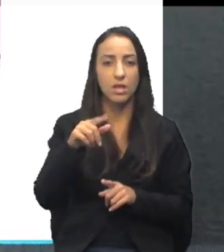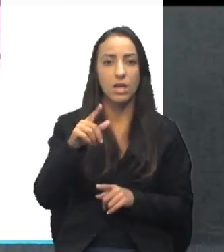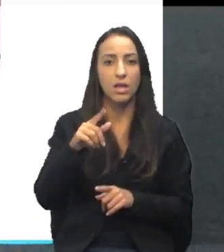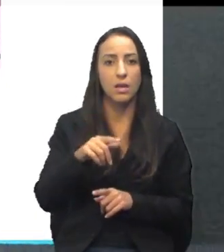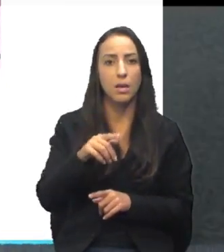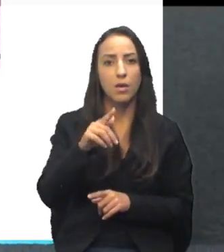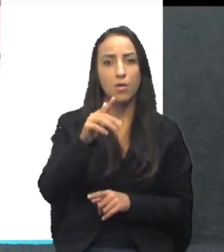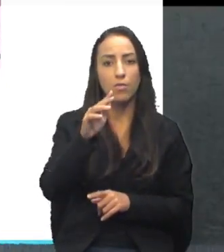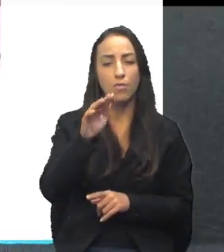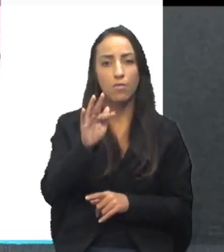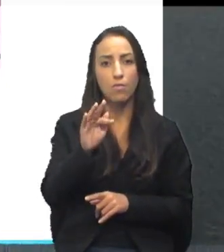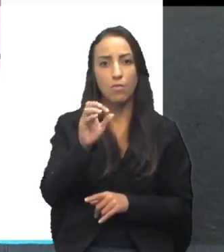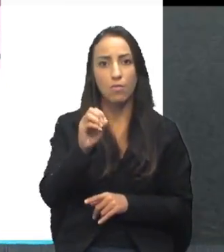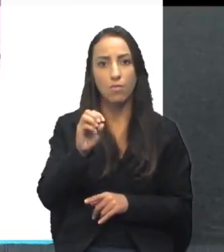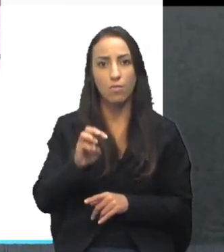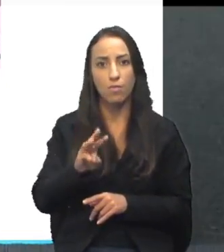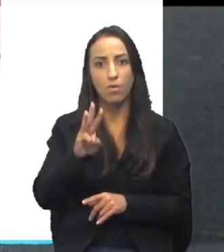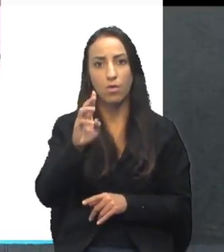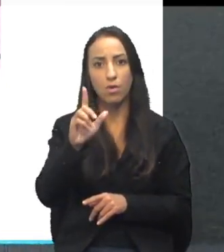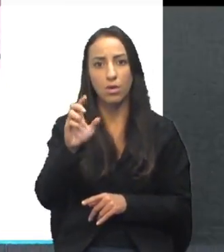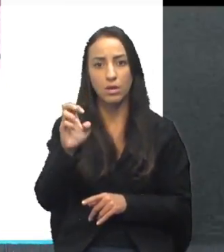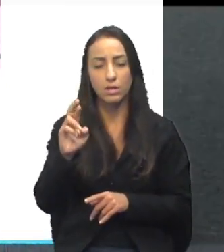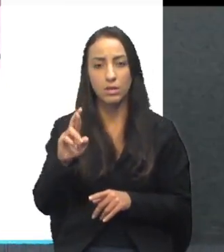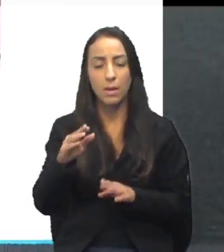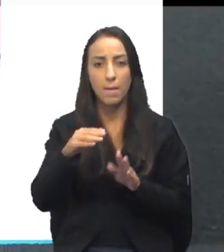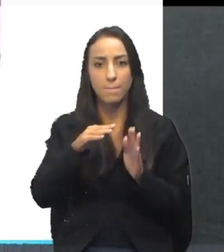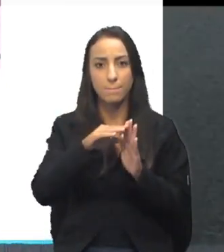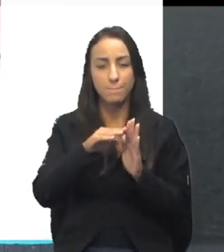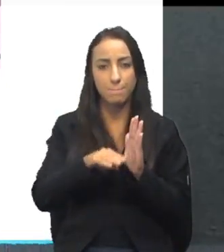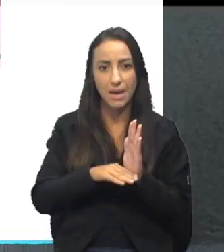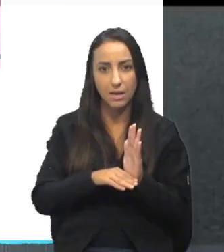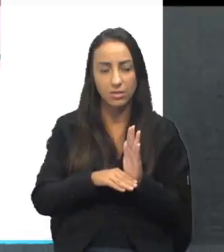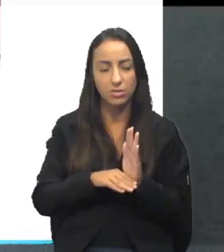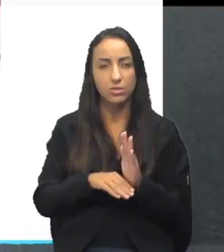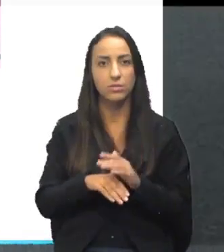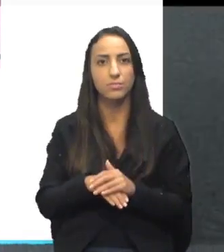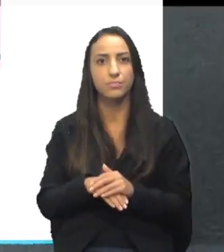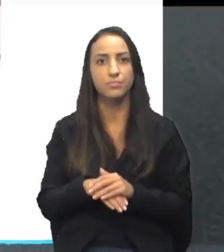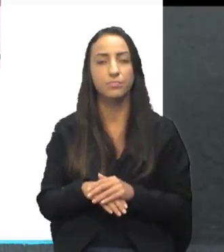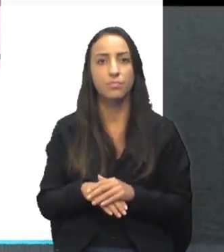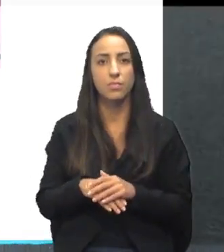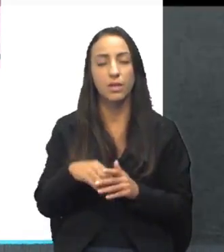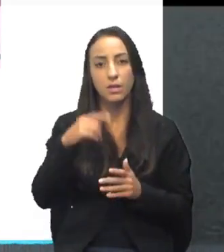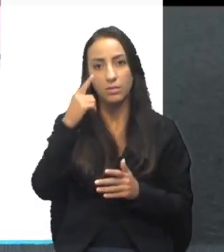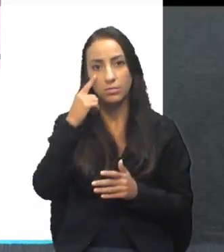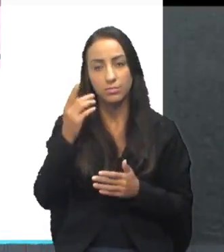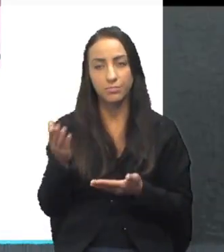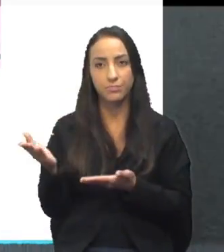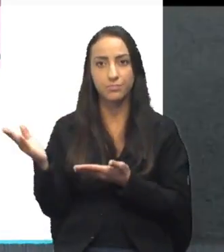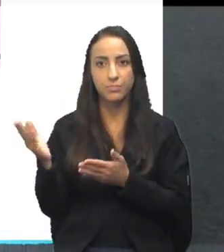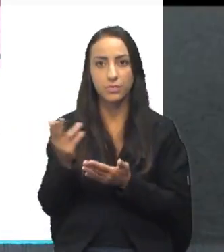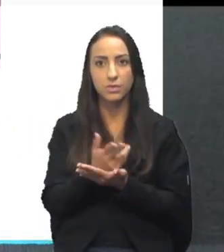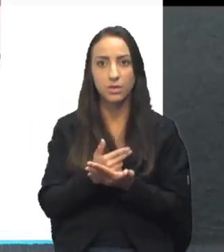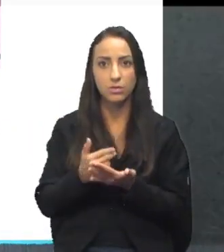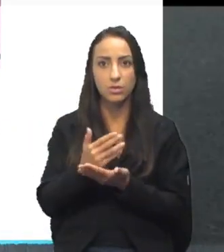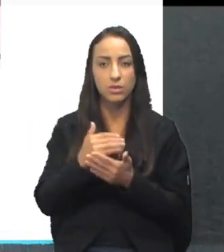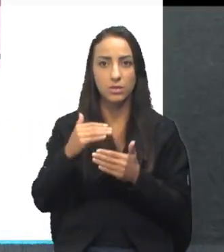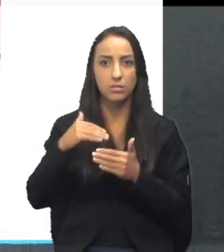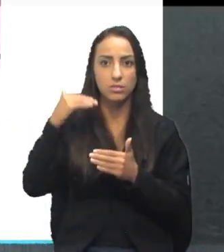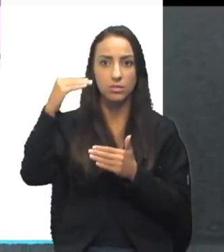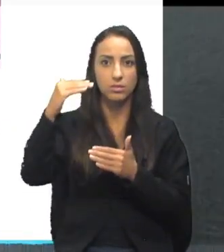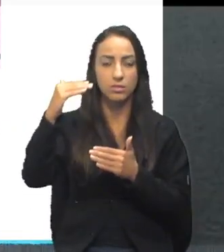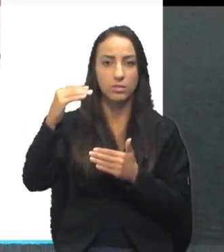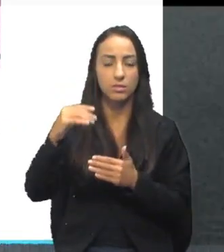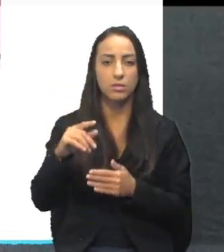graus, a cabeceira elevada. Aqui nós temos a posição Foley, então, que é de uma elevação